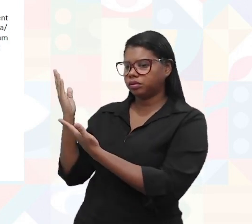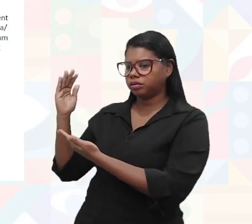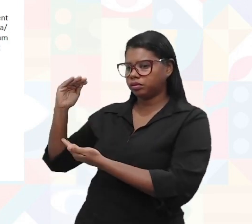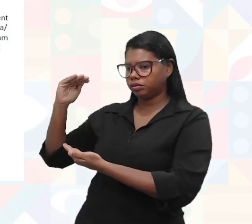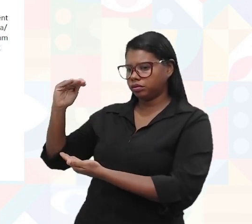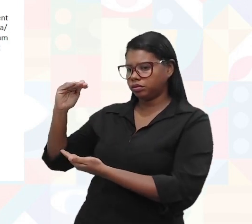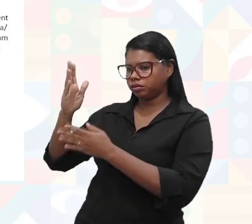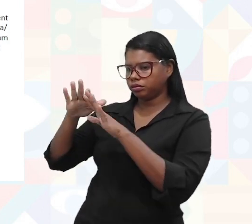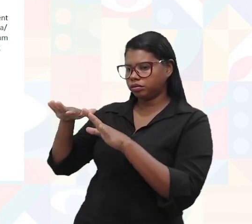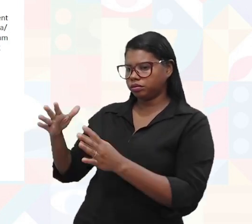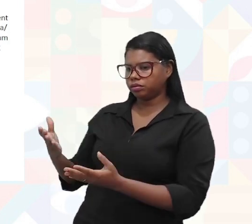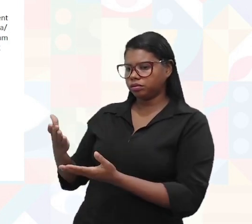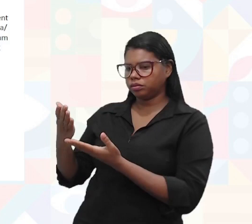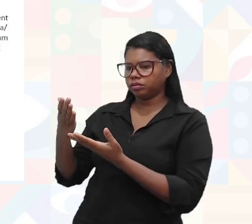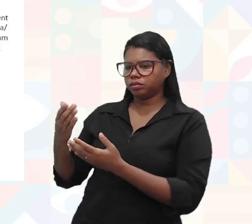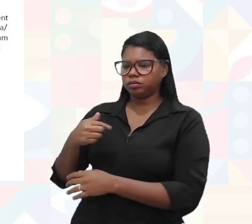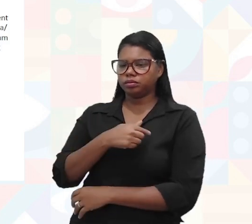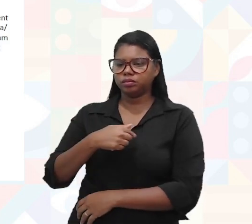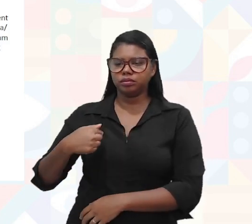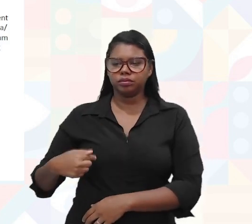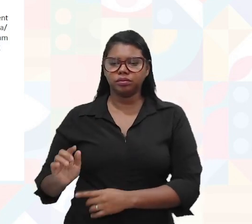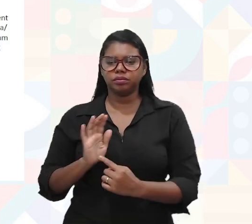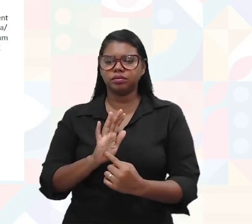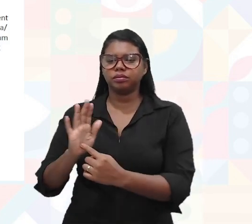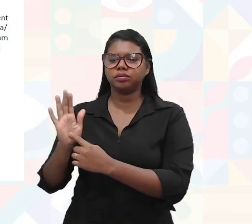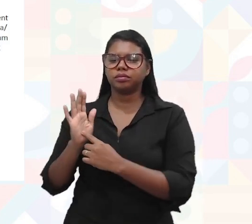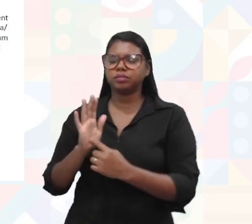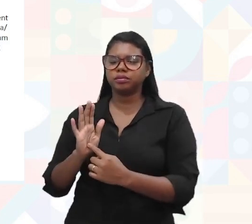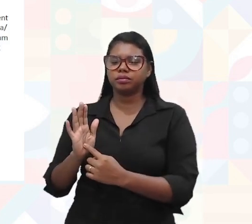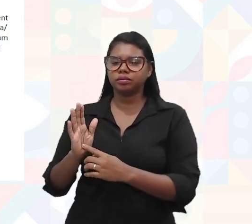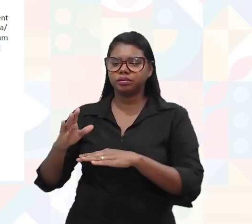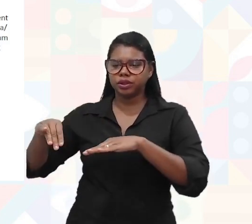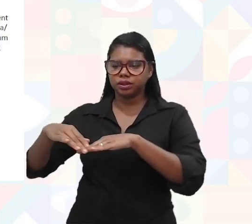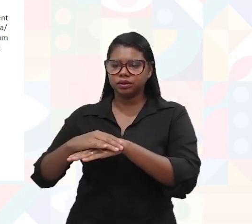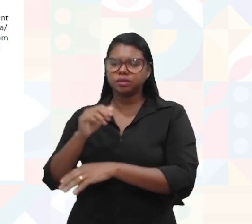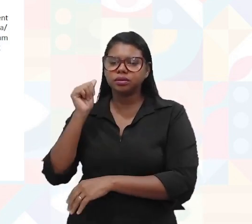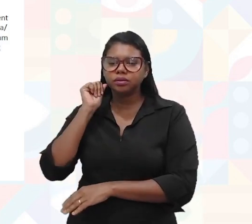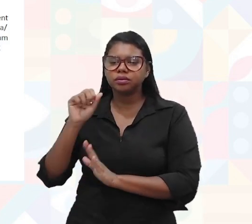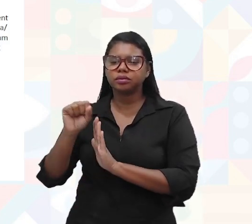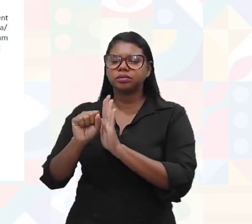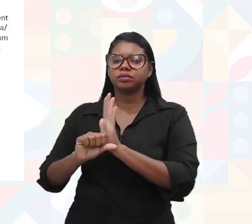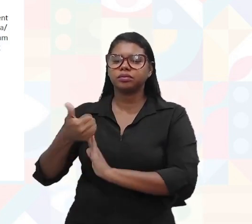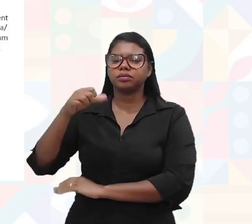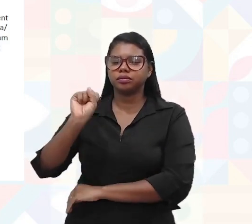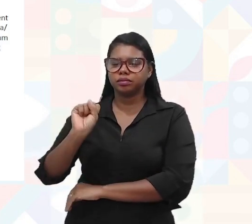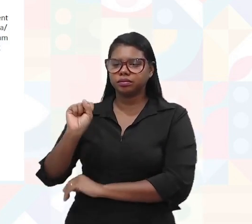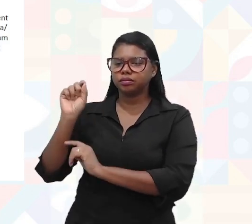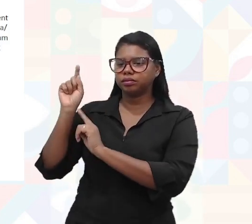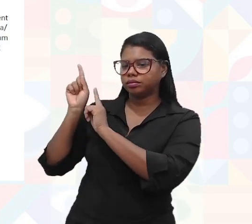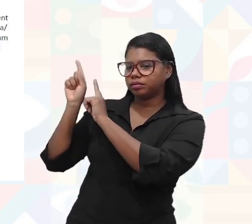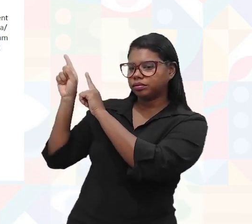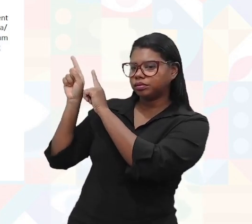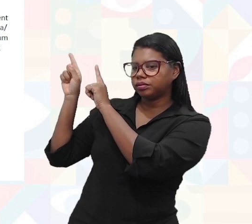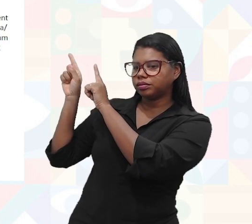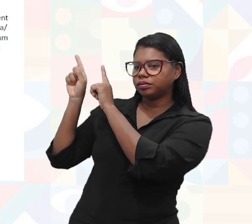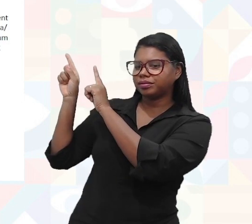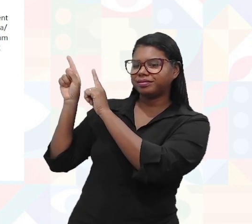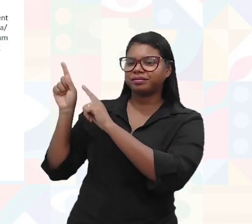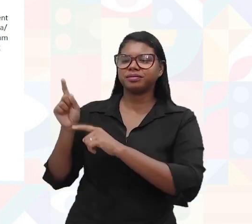da porcelana chinesa, por exemplo. E ali, finalmente, sapatos femininos do século XVIII, né, que obviamente foram feitos